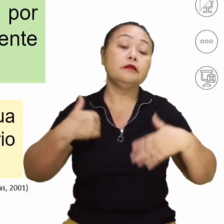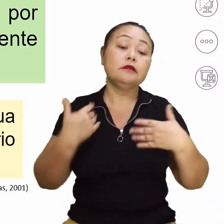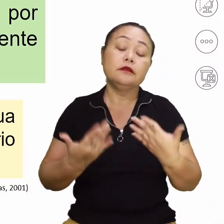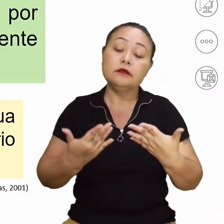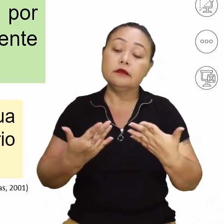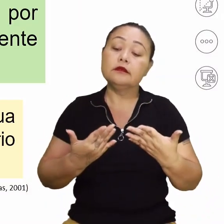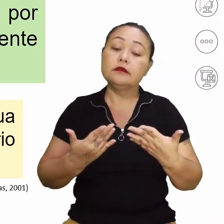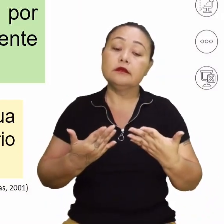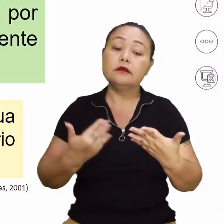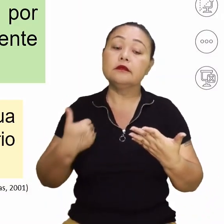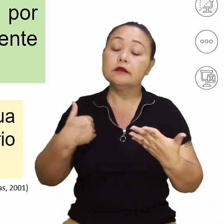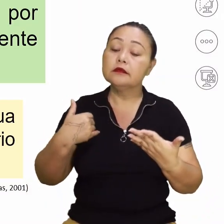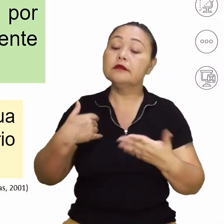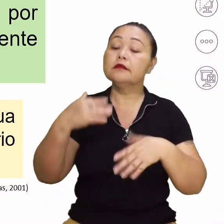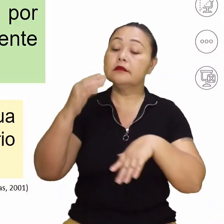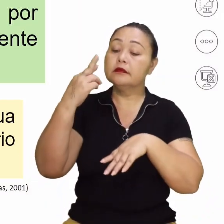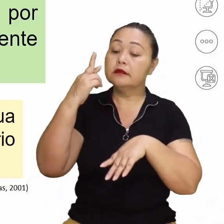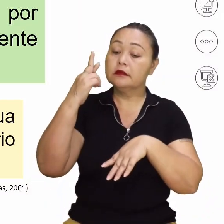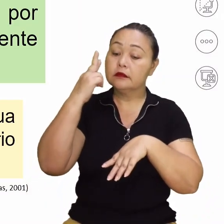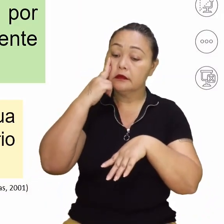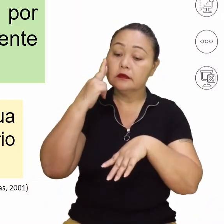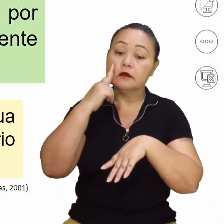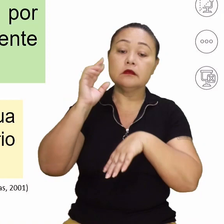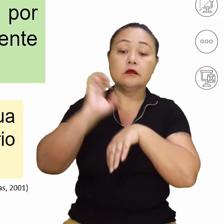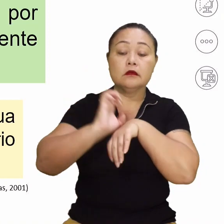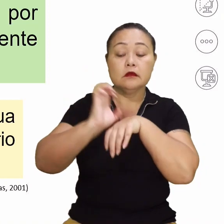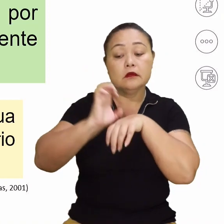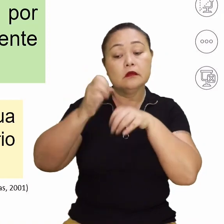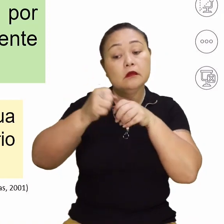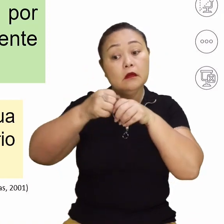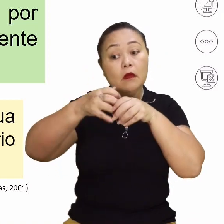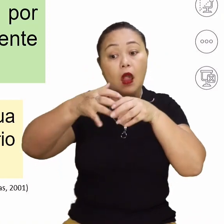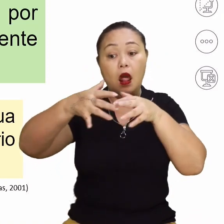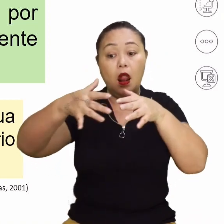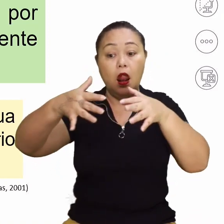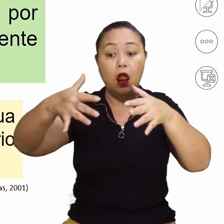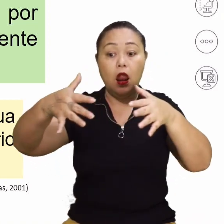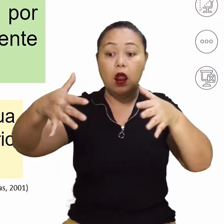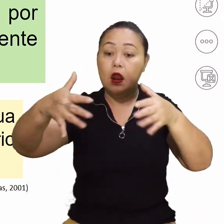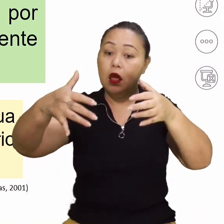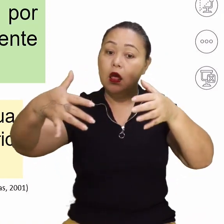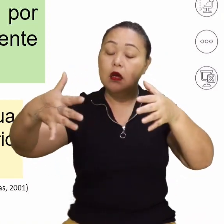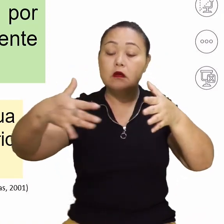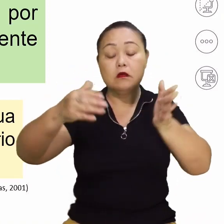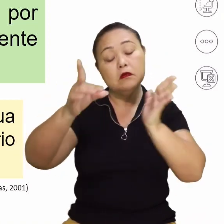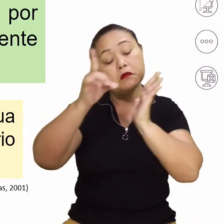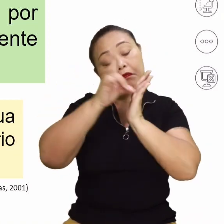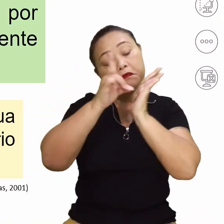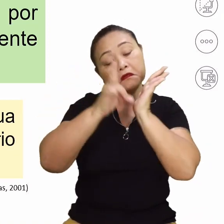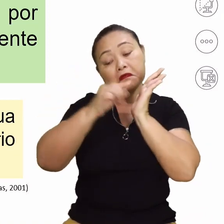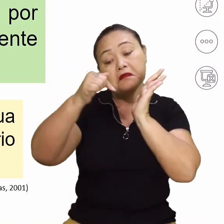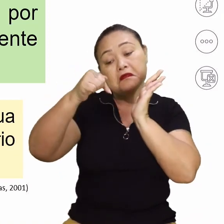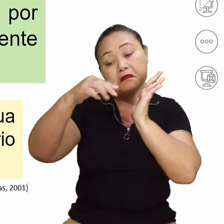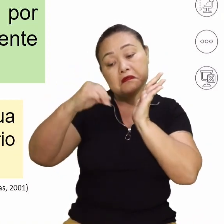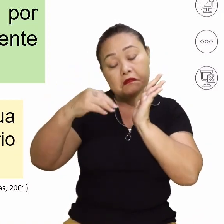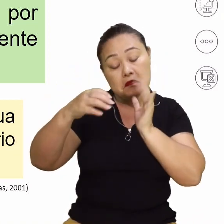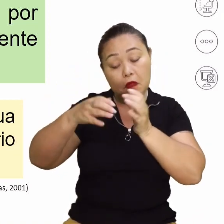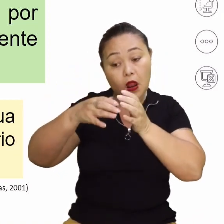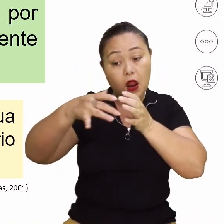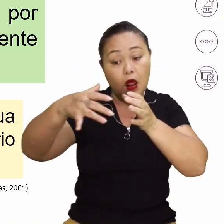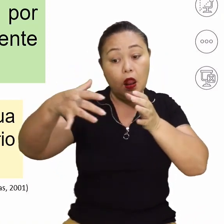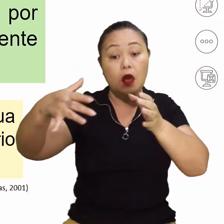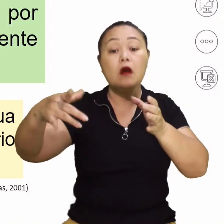nós sabemos que Rondônia passou por um período de expansão acentuada a partir da década de 70